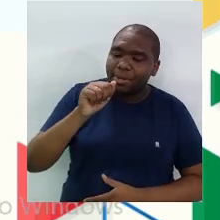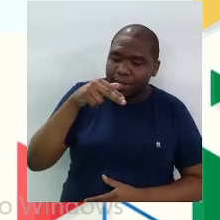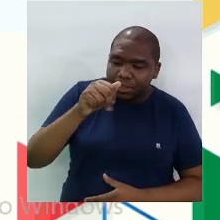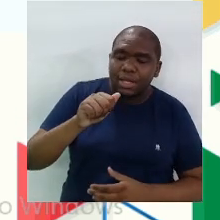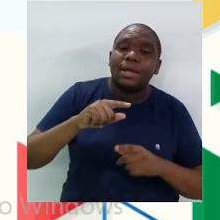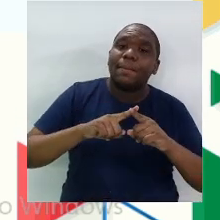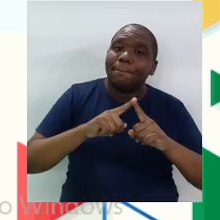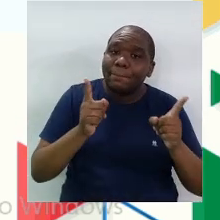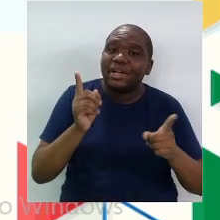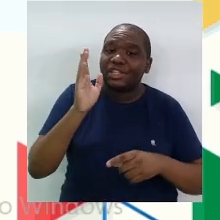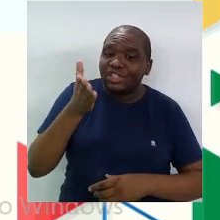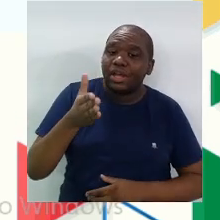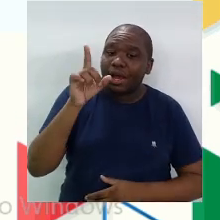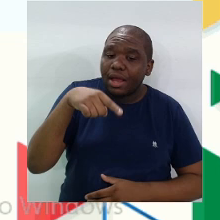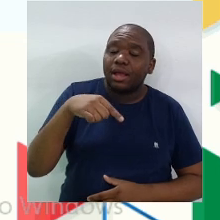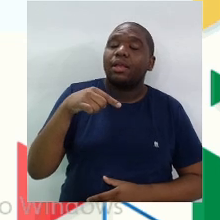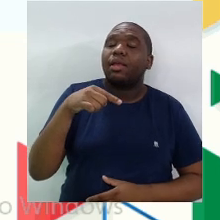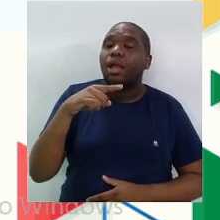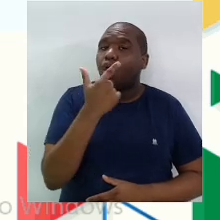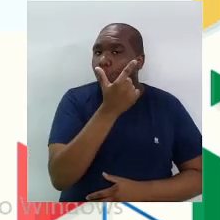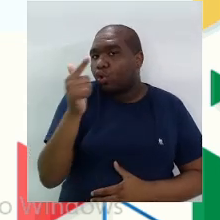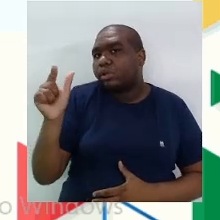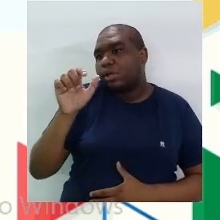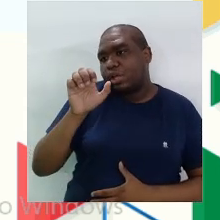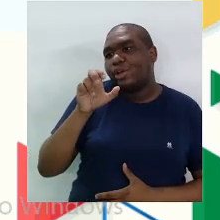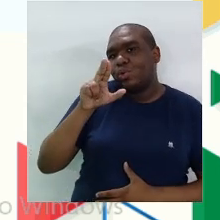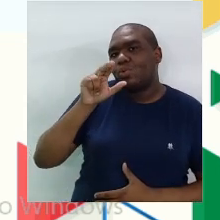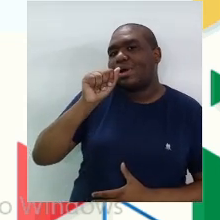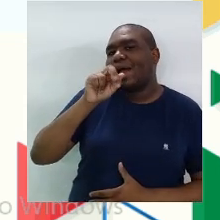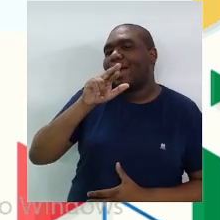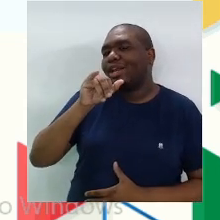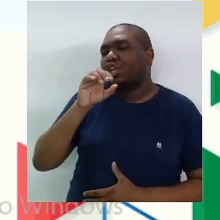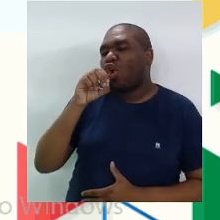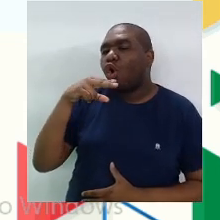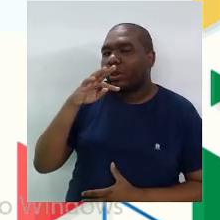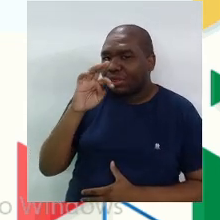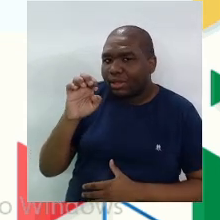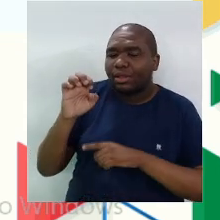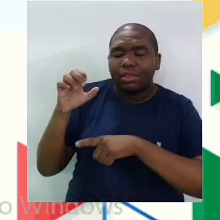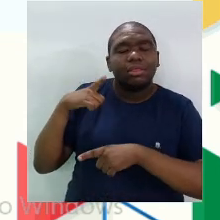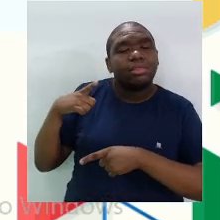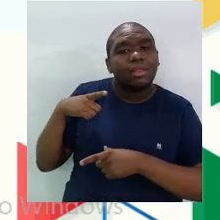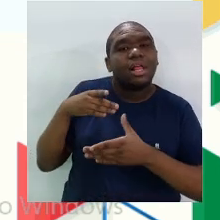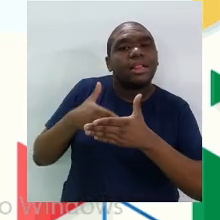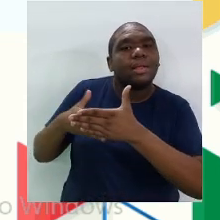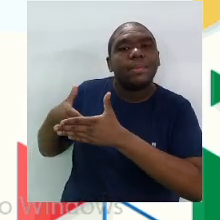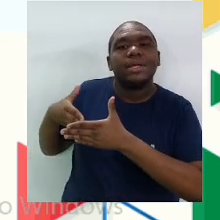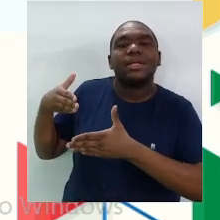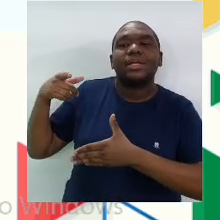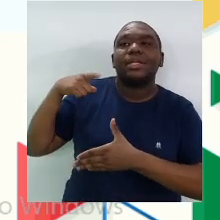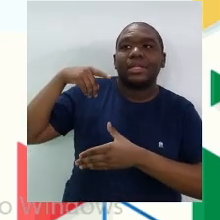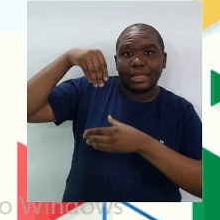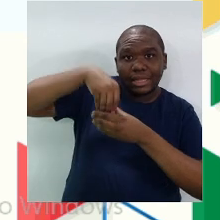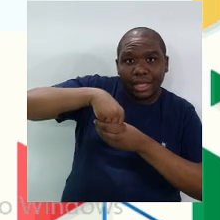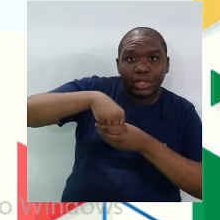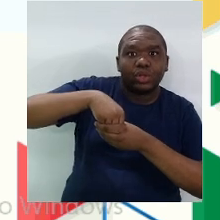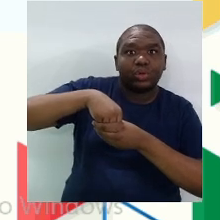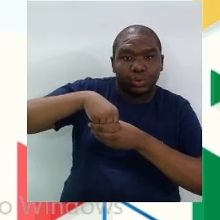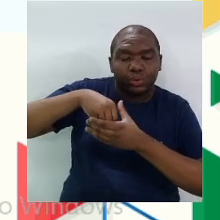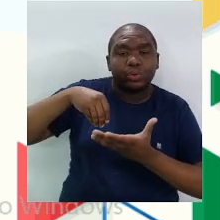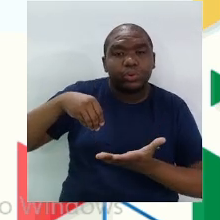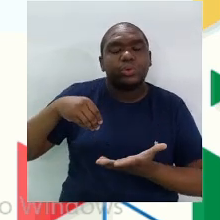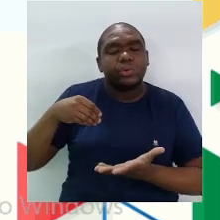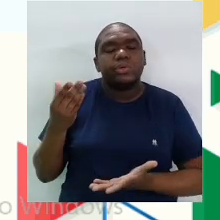que é eucarionte, ela vai apresentar um núcleo delimitado pelo envoltório nuclear,